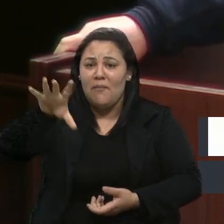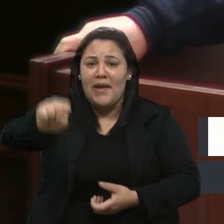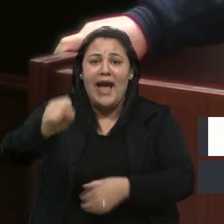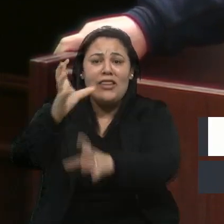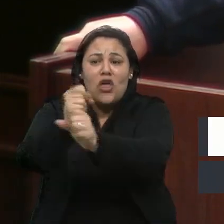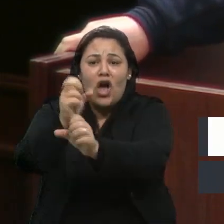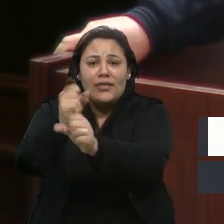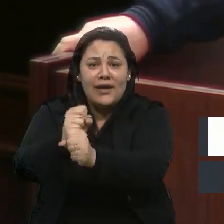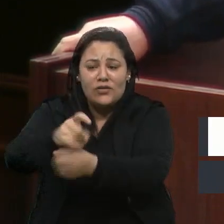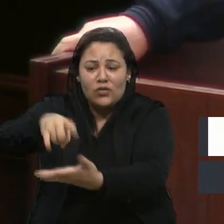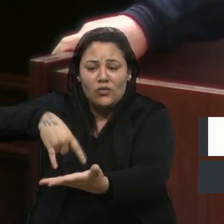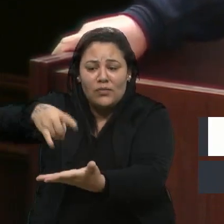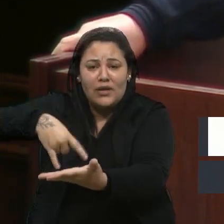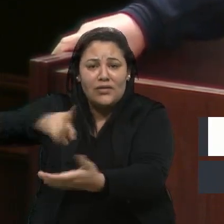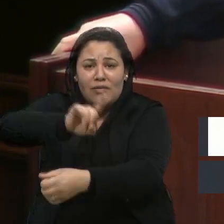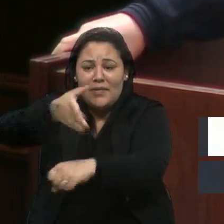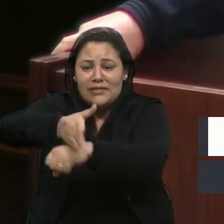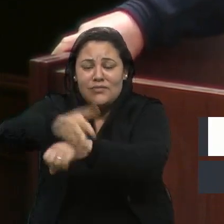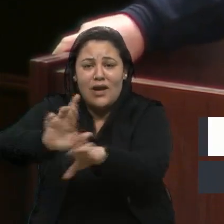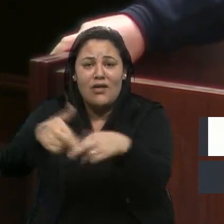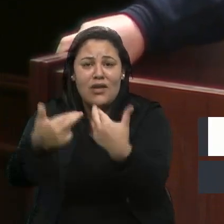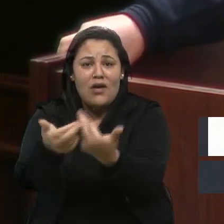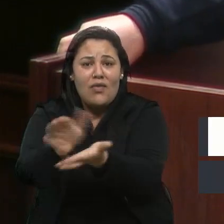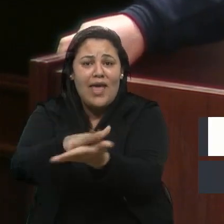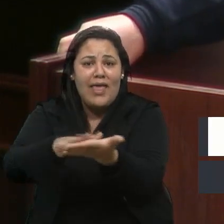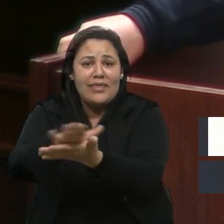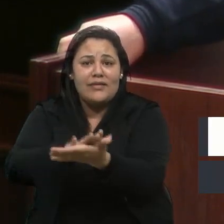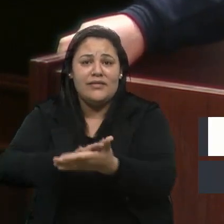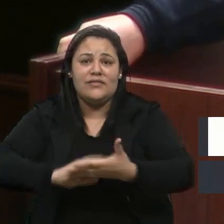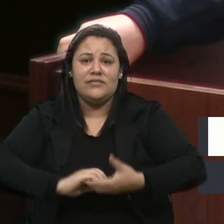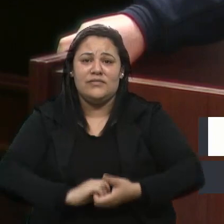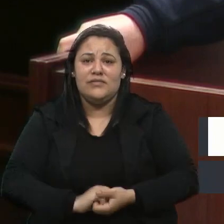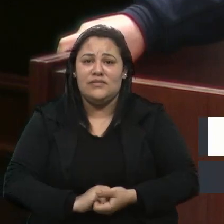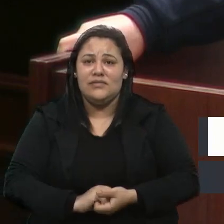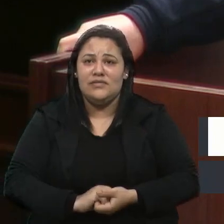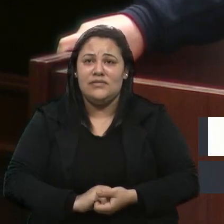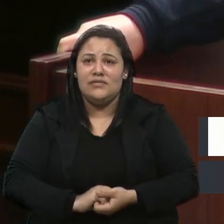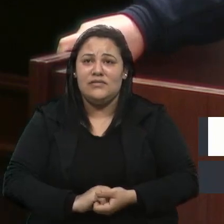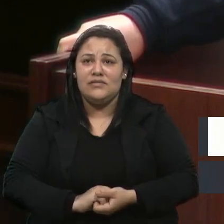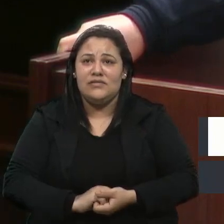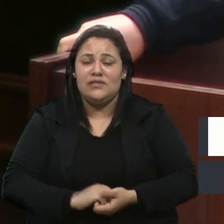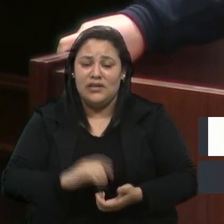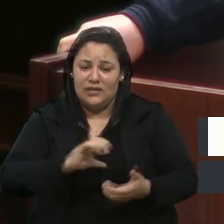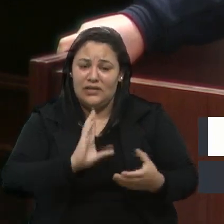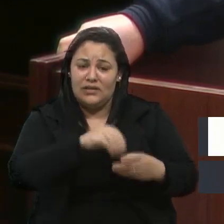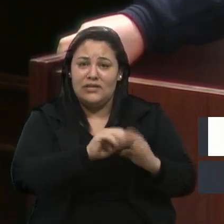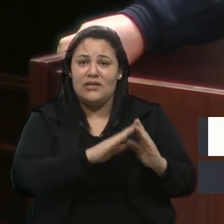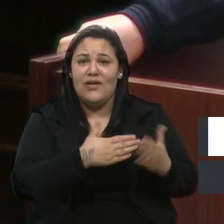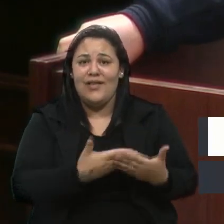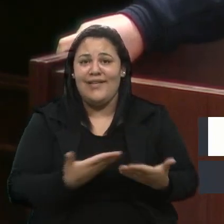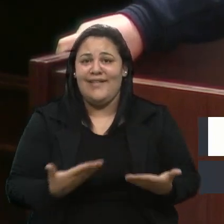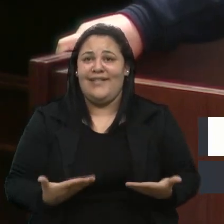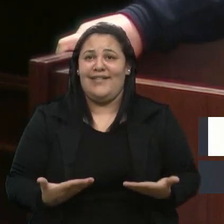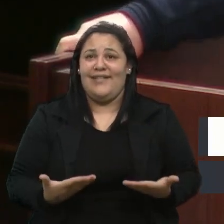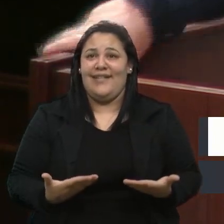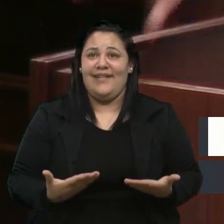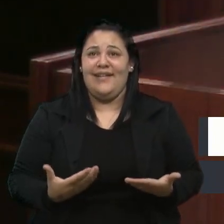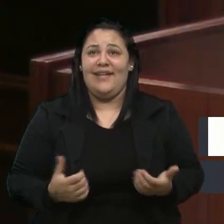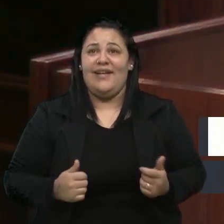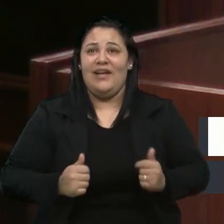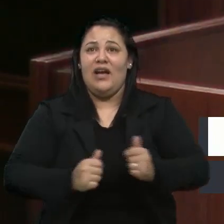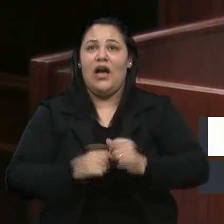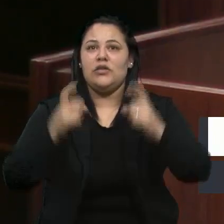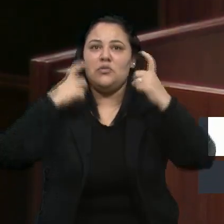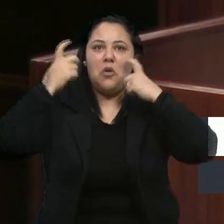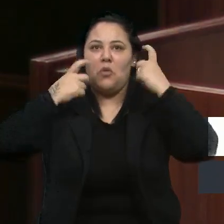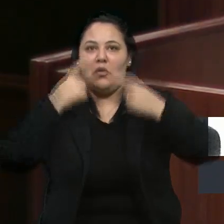escola. Não participam de uma reunião quando tem na escola. Aí se preocupam porque agora,